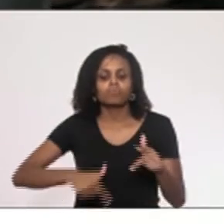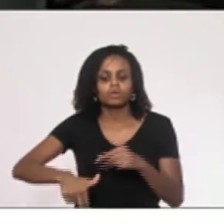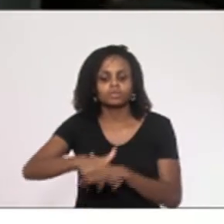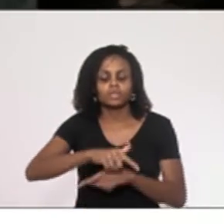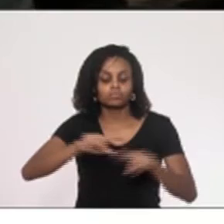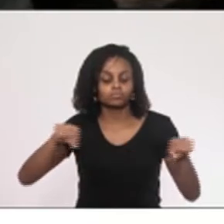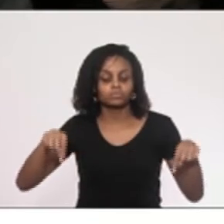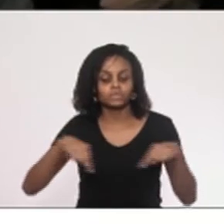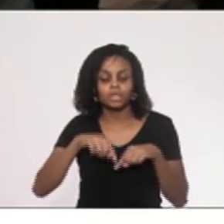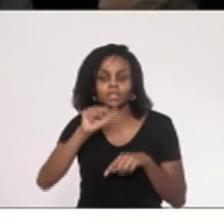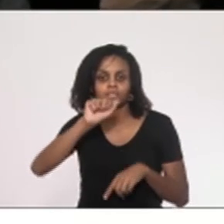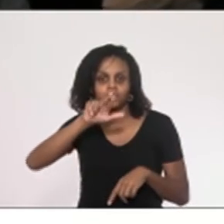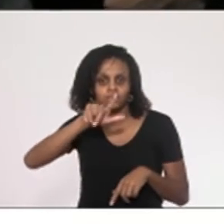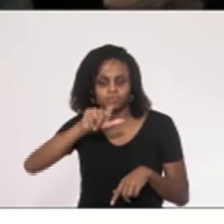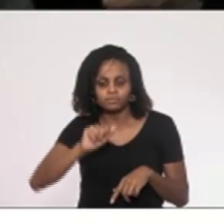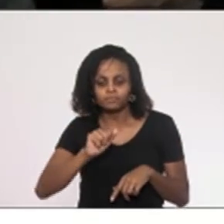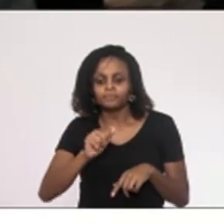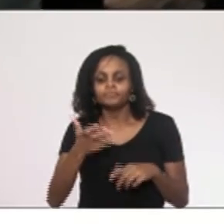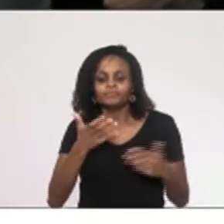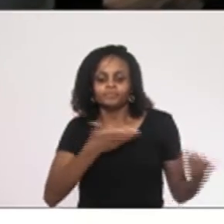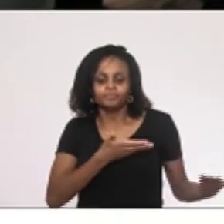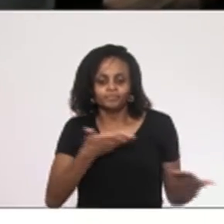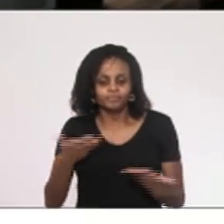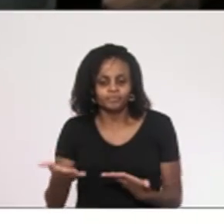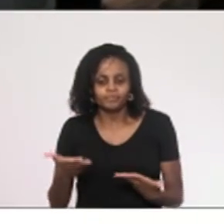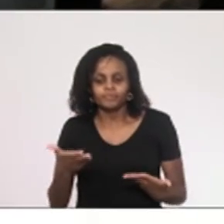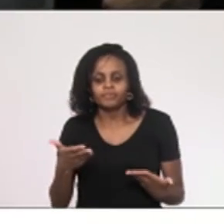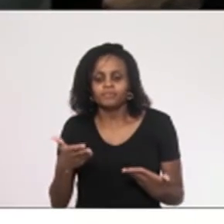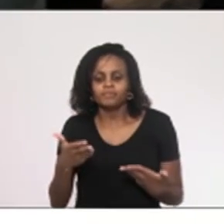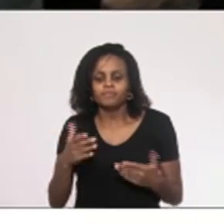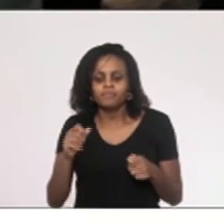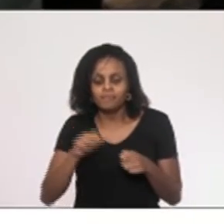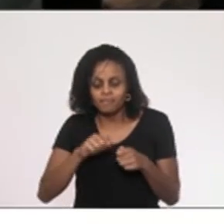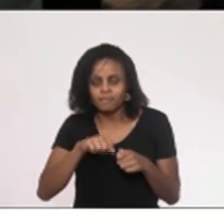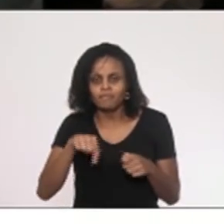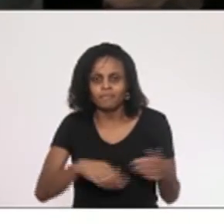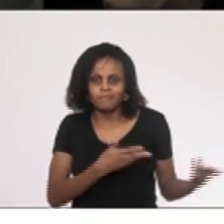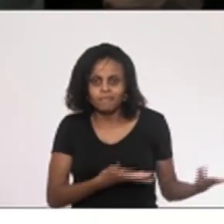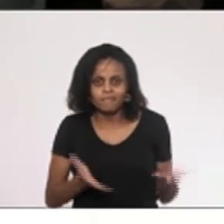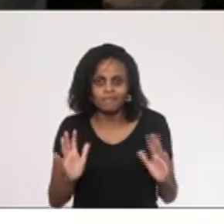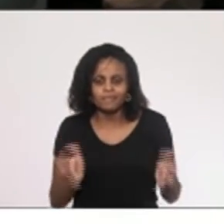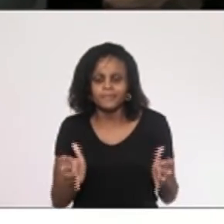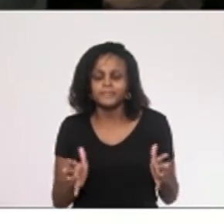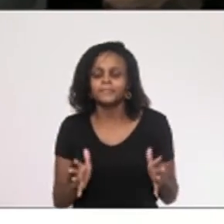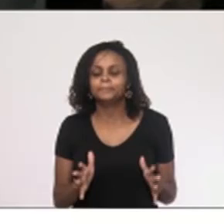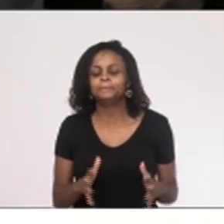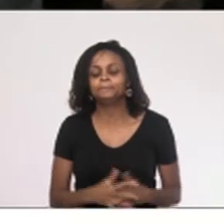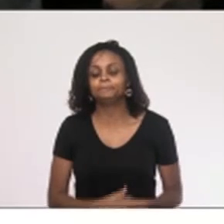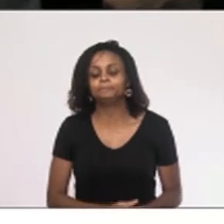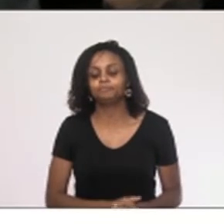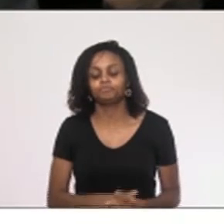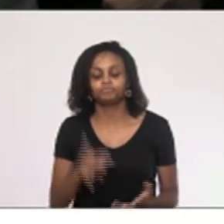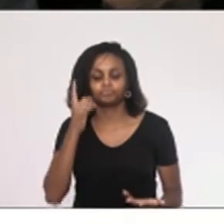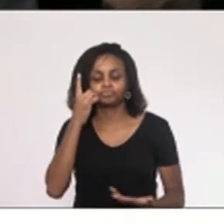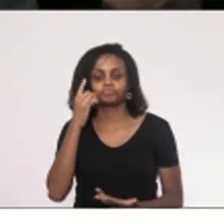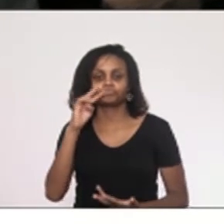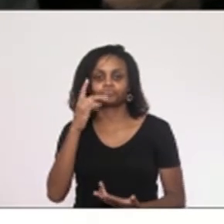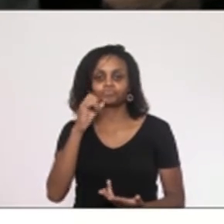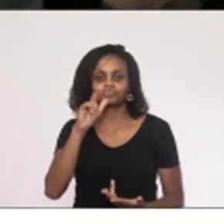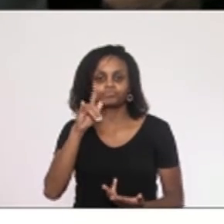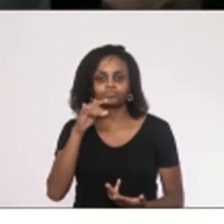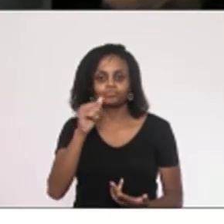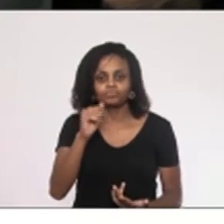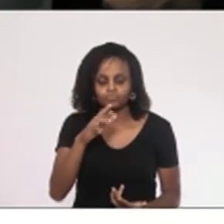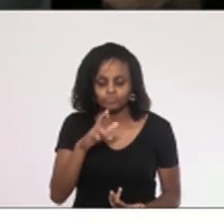salas de aula, e eu quero convidar, aliás, eu fiz isso aqui há pouco, deputado Eliomar Coelho é deputado do